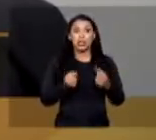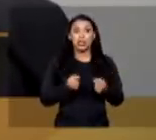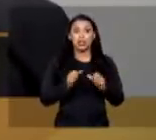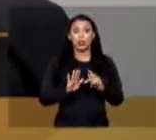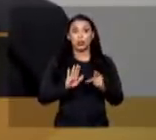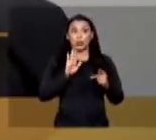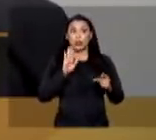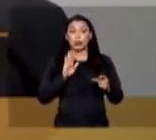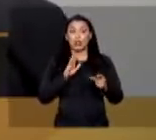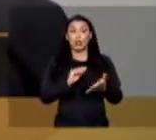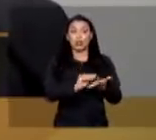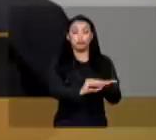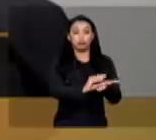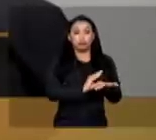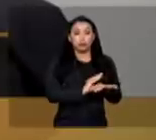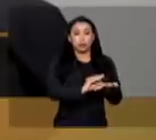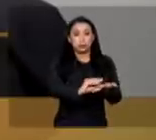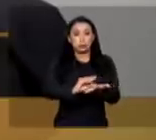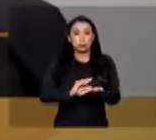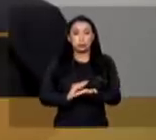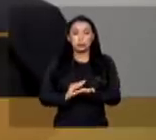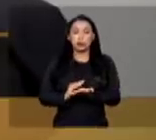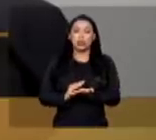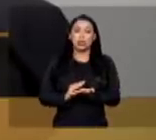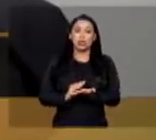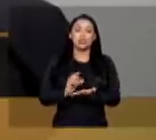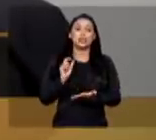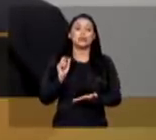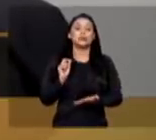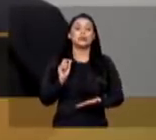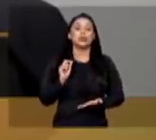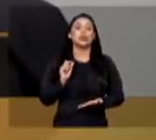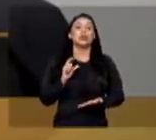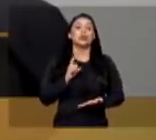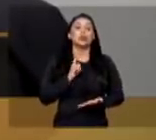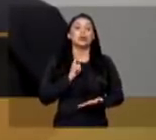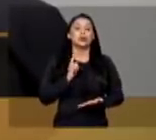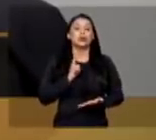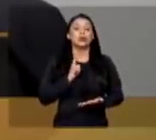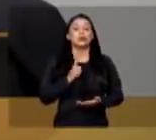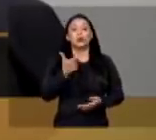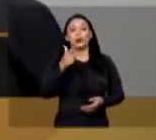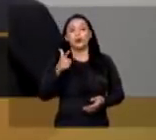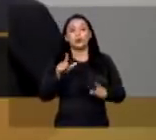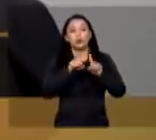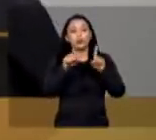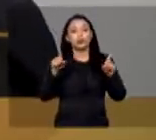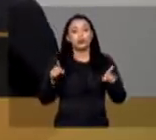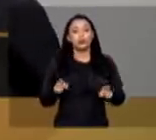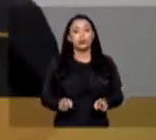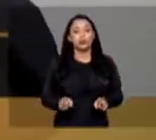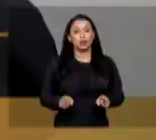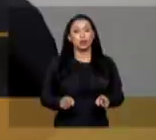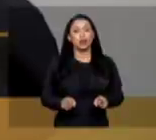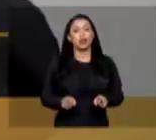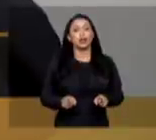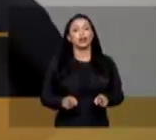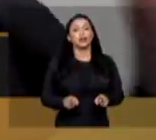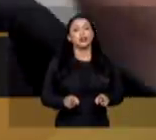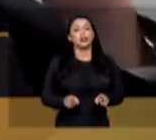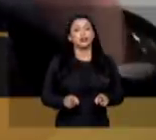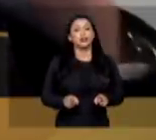promessa e recebeu, direto e indiretamente para si, para outro, inclusive por intermédio de tais funcionários públicos,